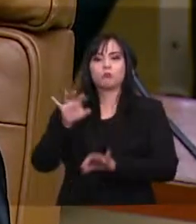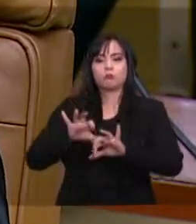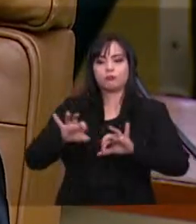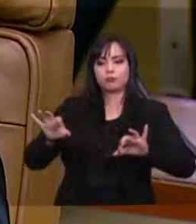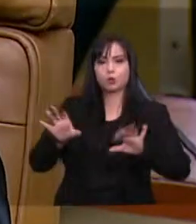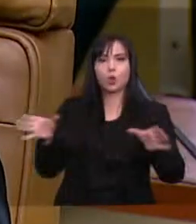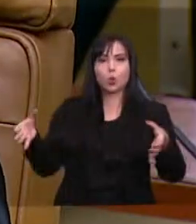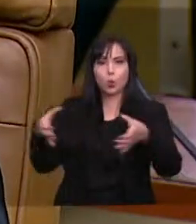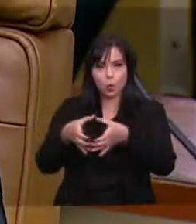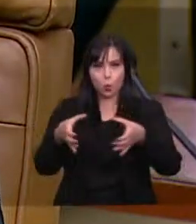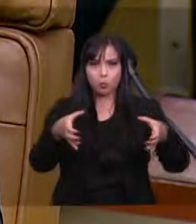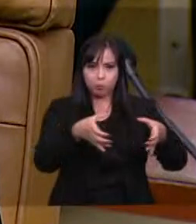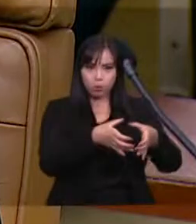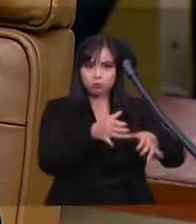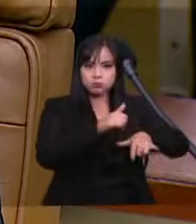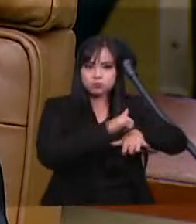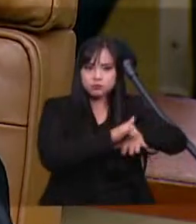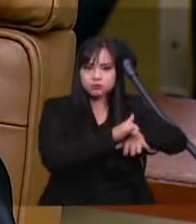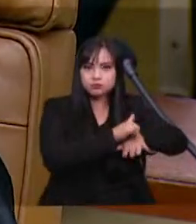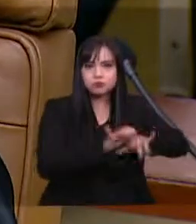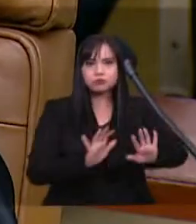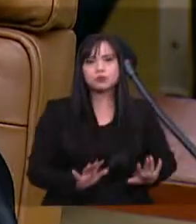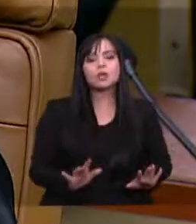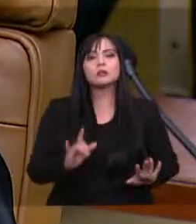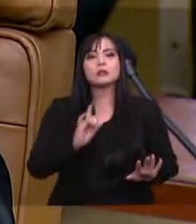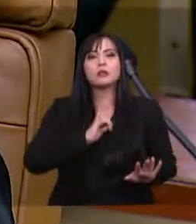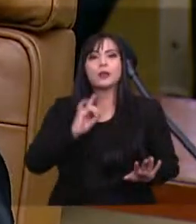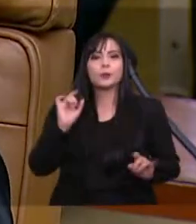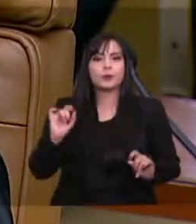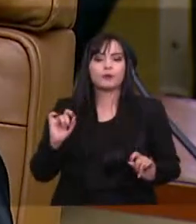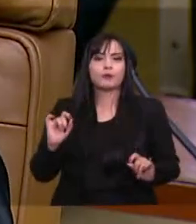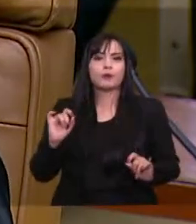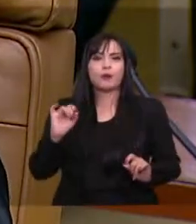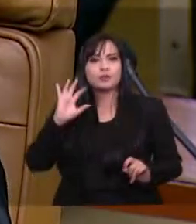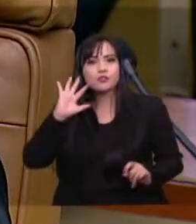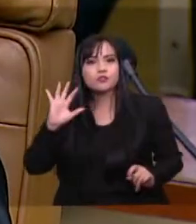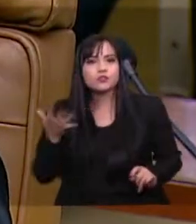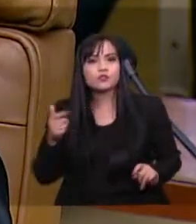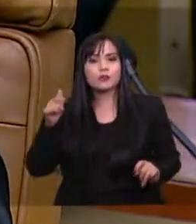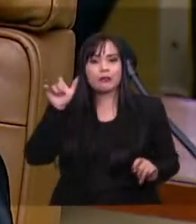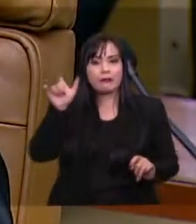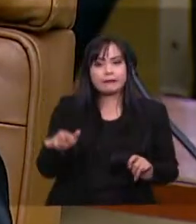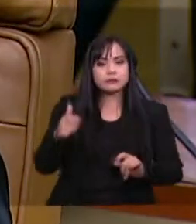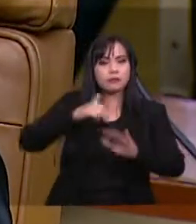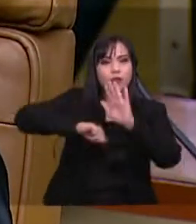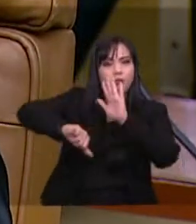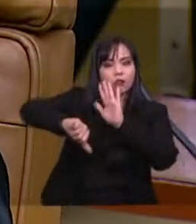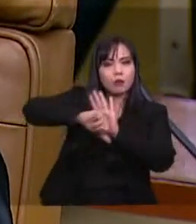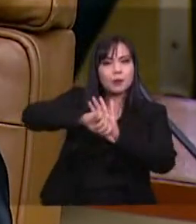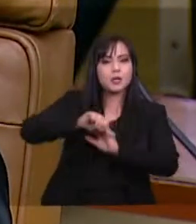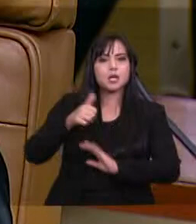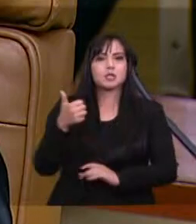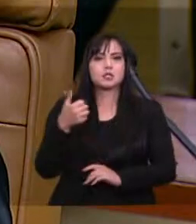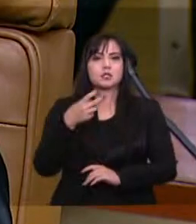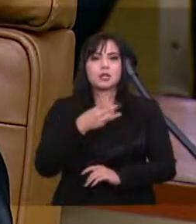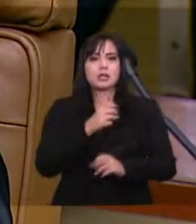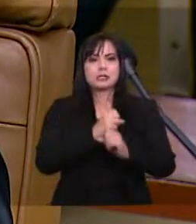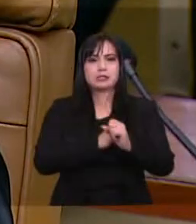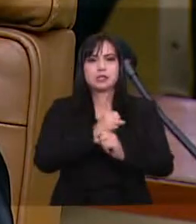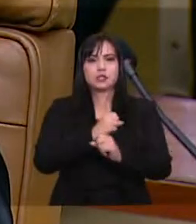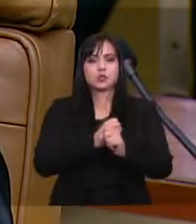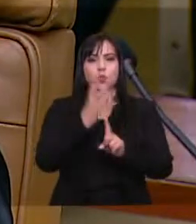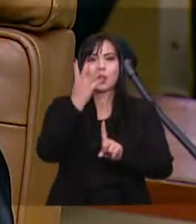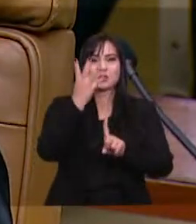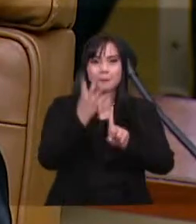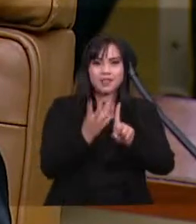distintos grupos de atos de lavagem de Capital tornam reprimento da definitiva para esse delito em 13 anos e